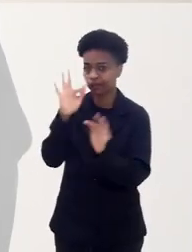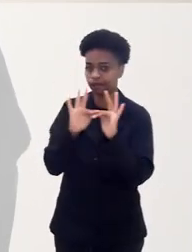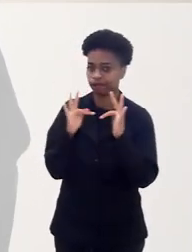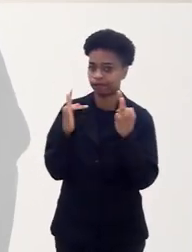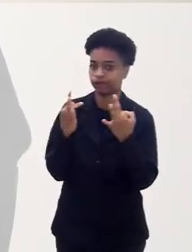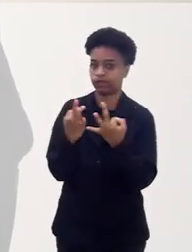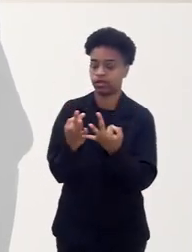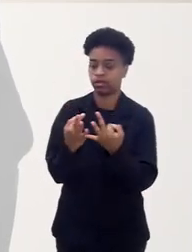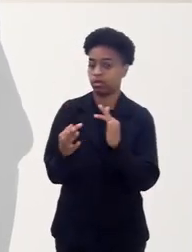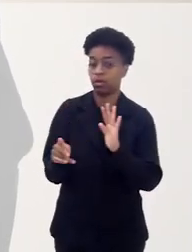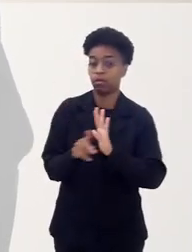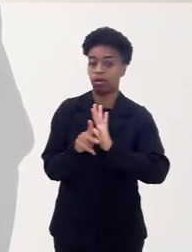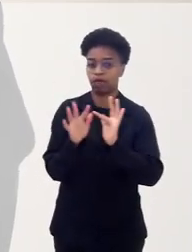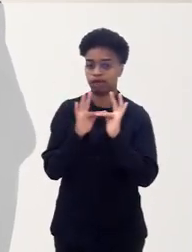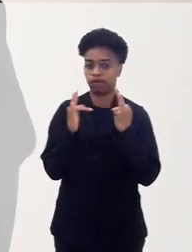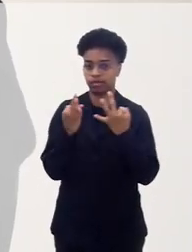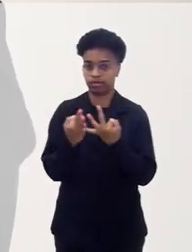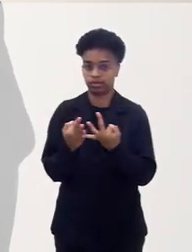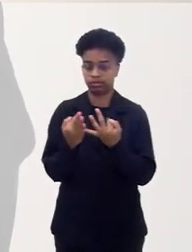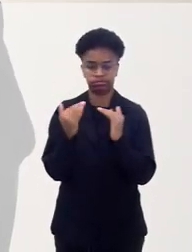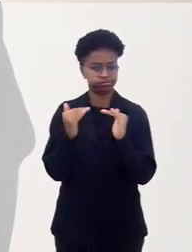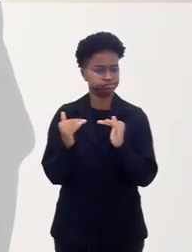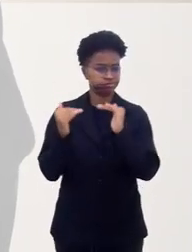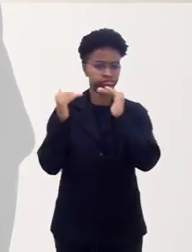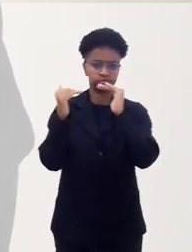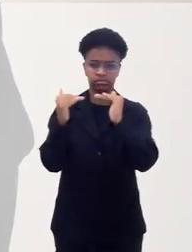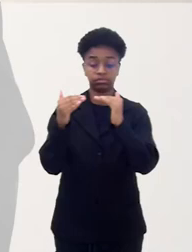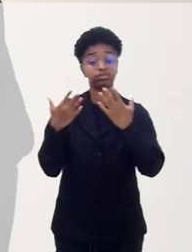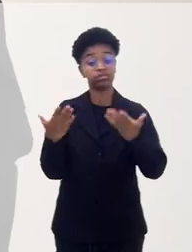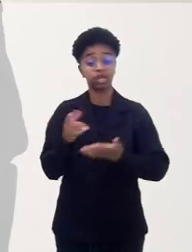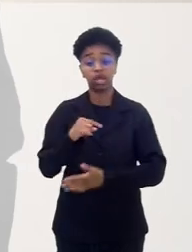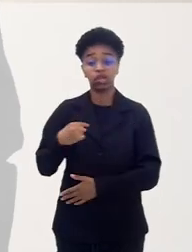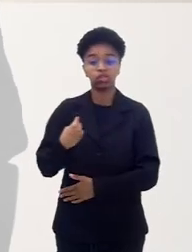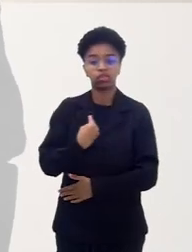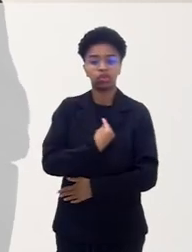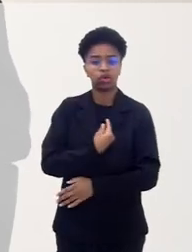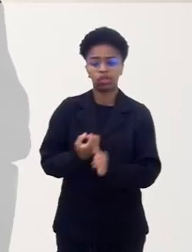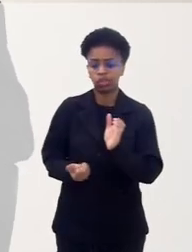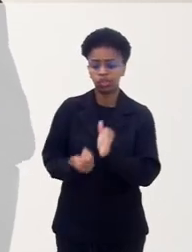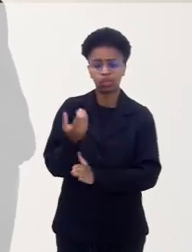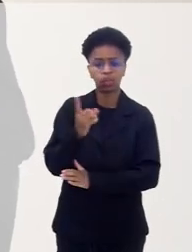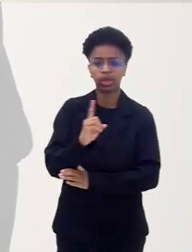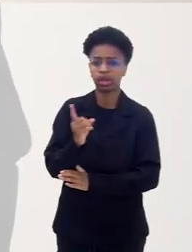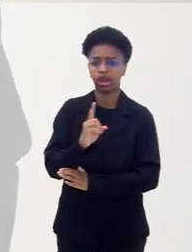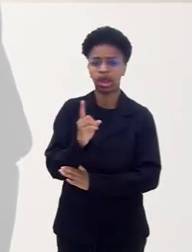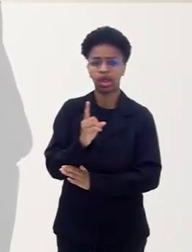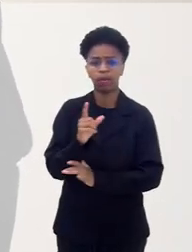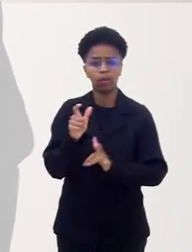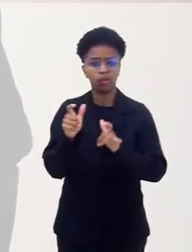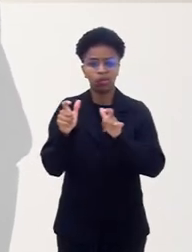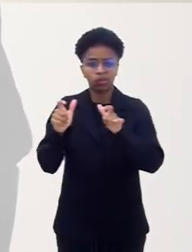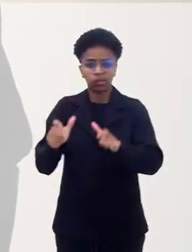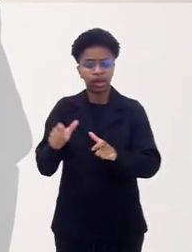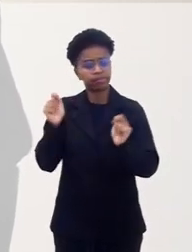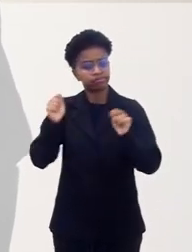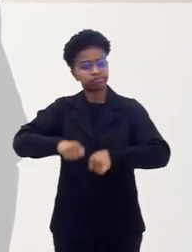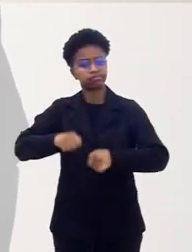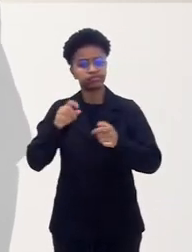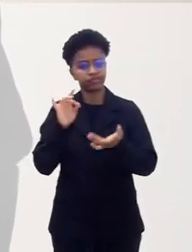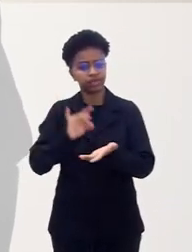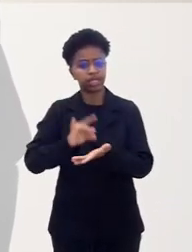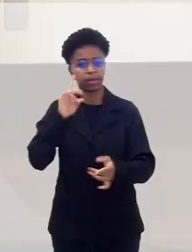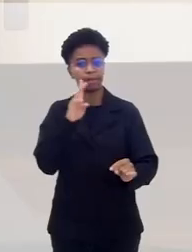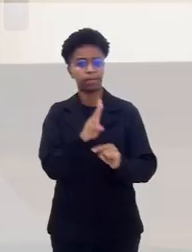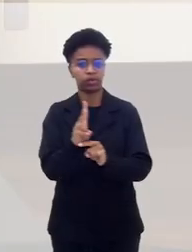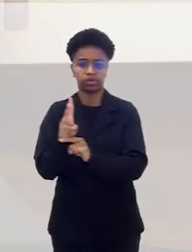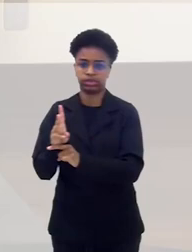próprios pais dos seus próprios familiares é muito grande e nós ainda não criamos uma rede de proteção a essas crianças